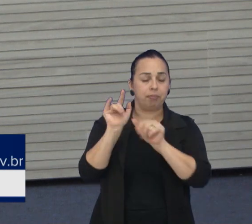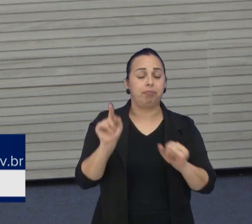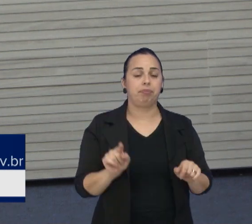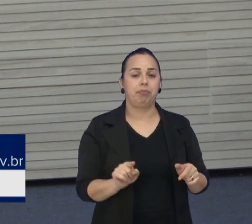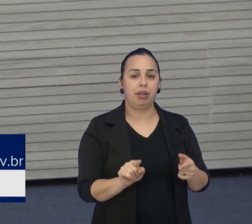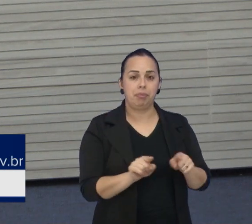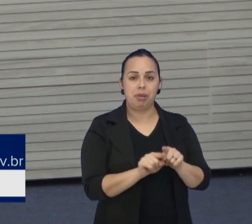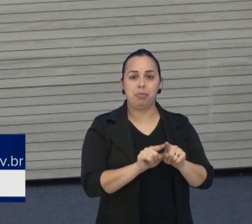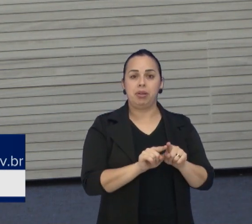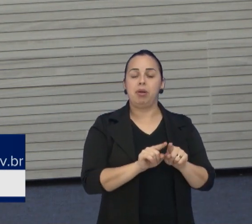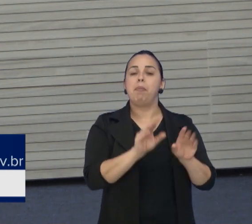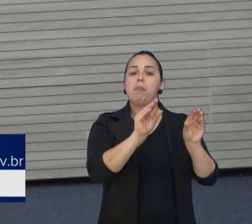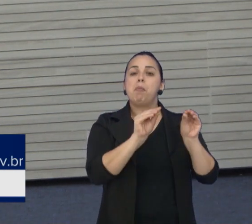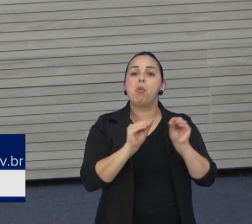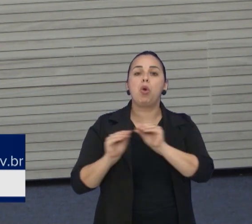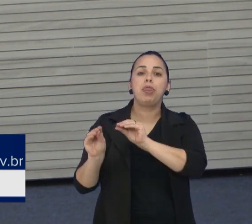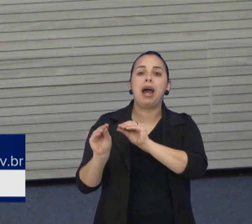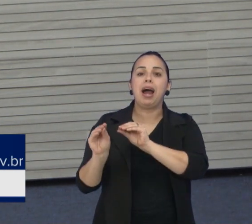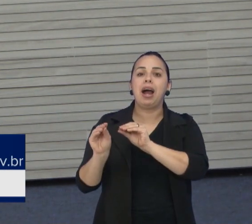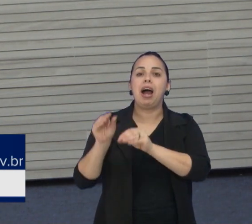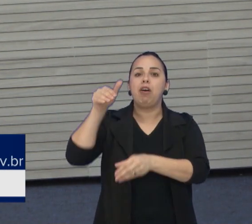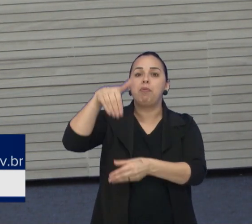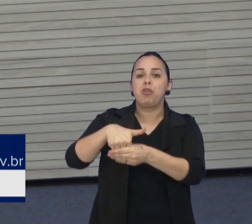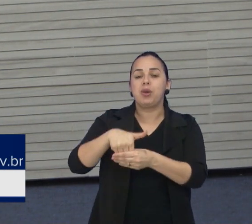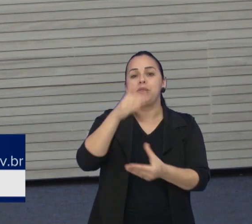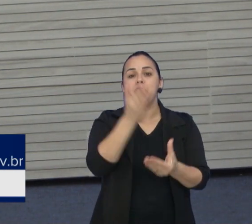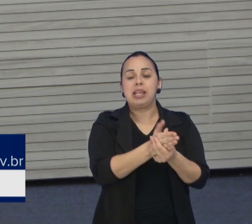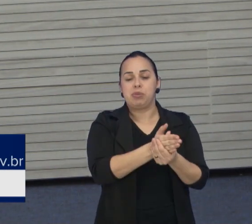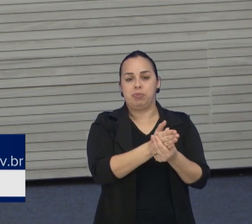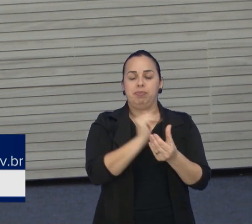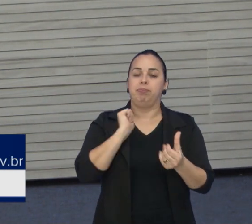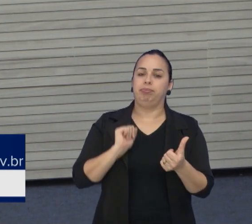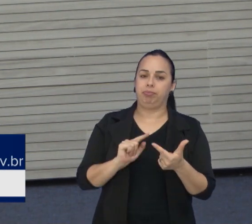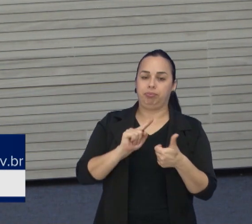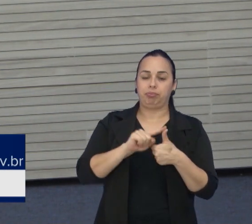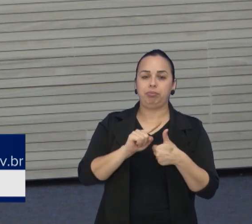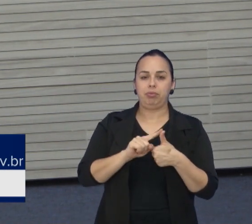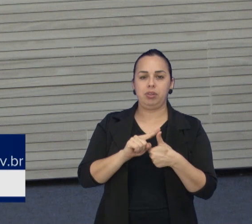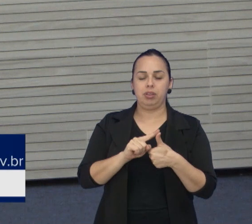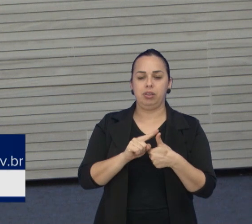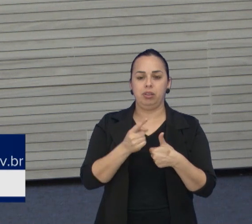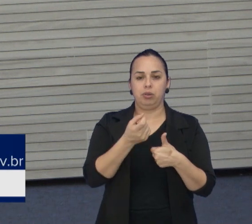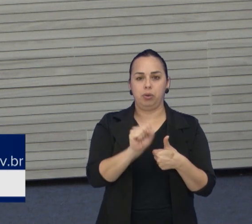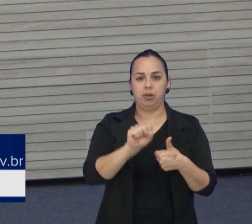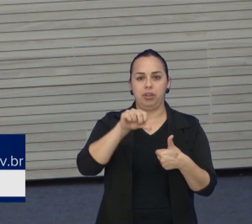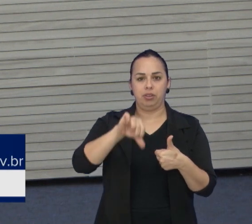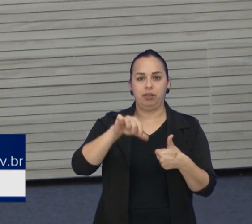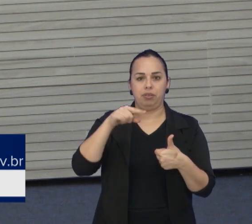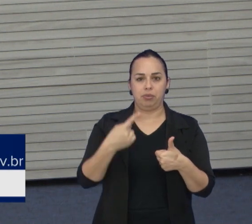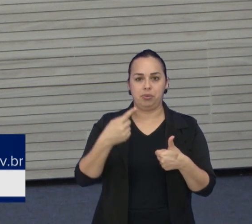Solicito o adiamento por uma sessão dos seguintes processos. Processo